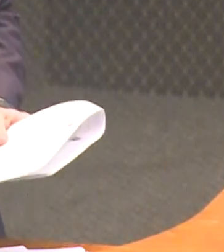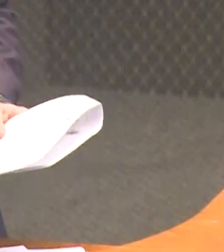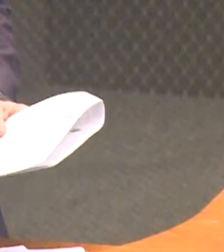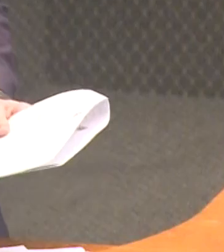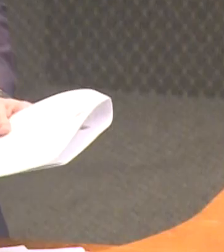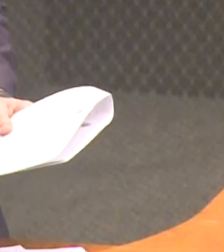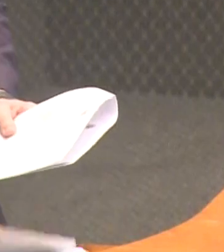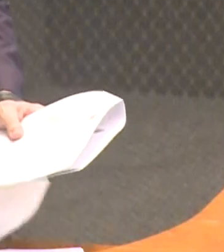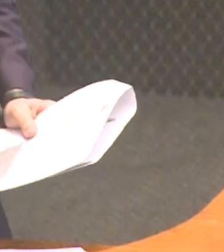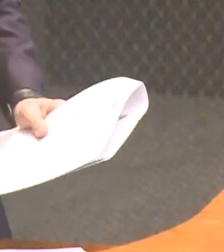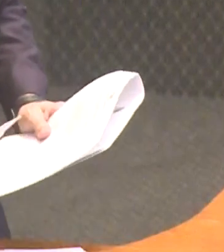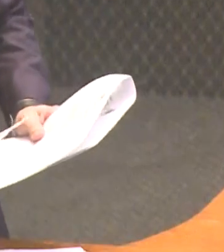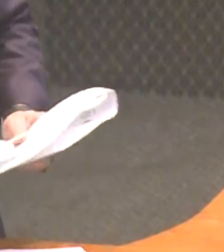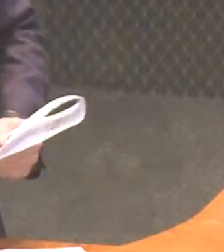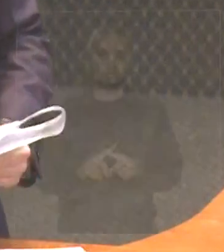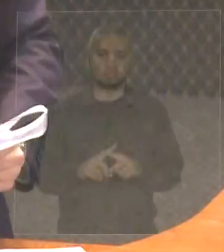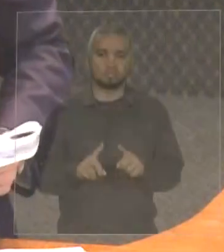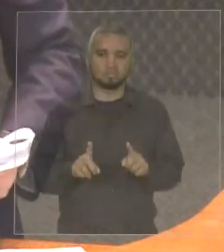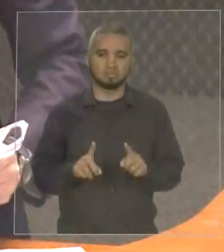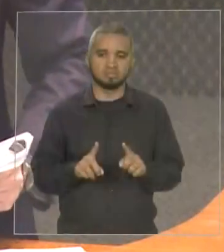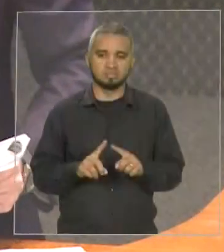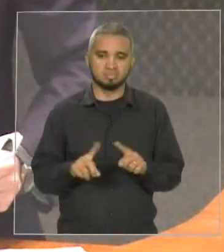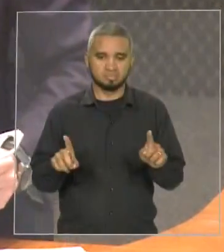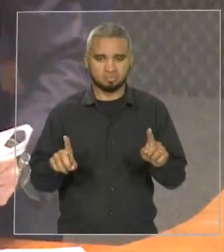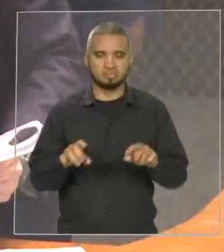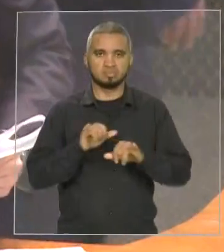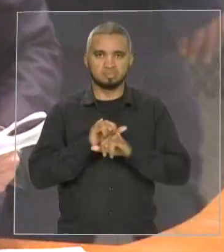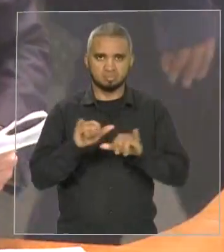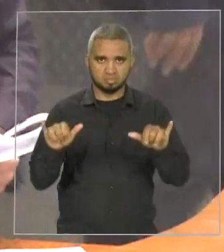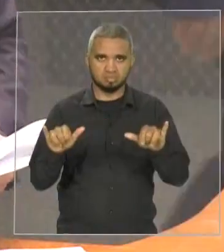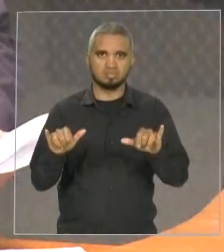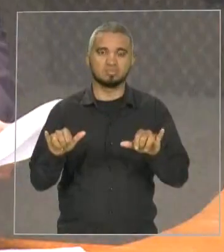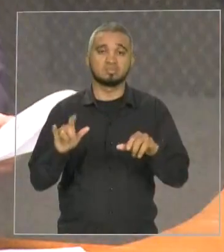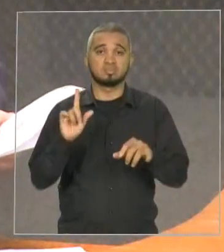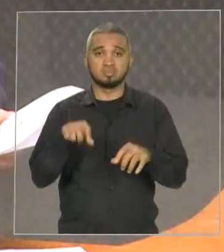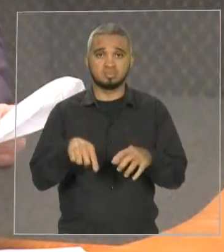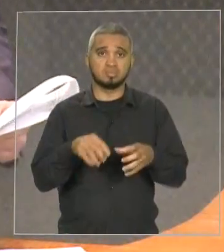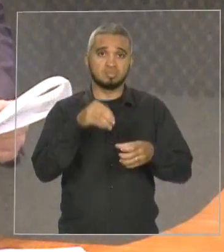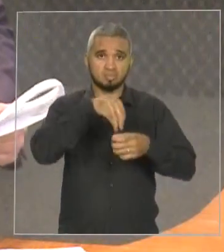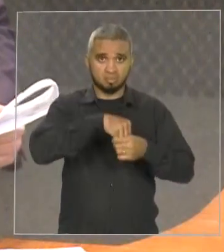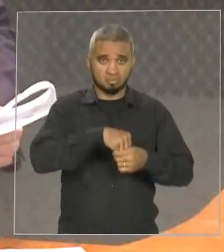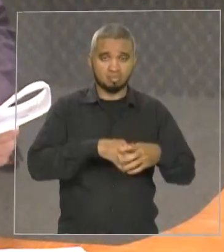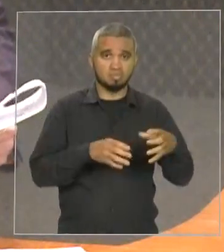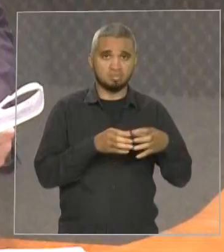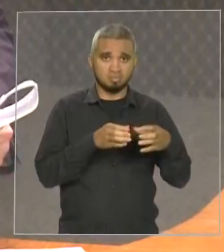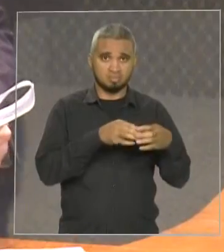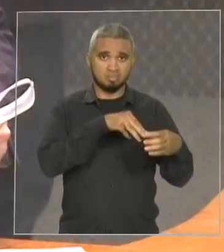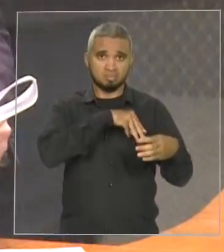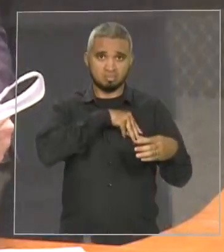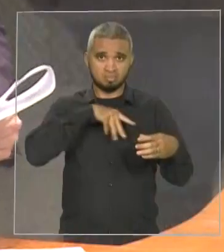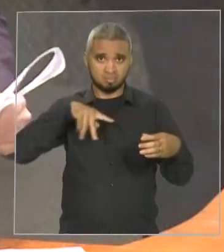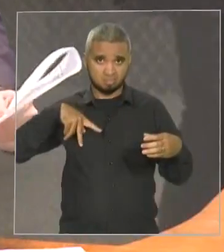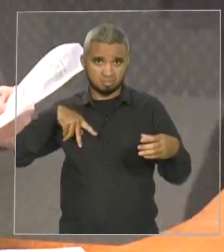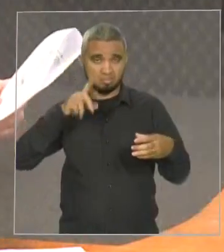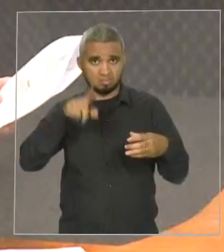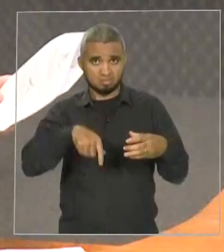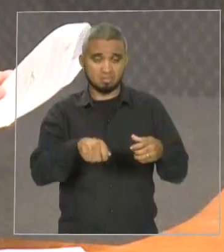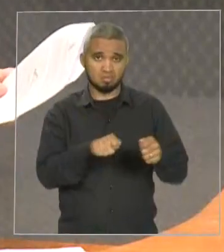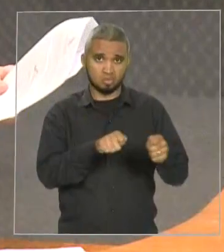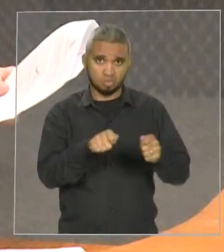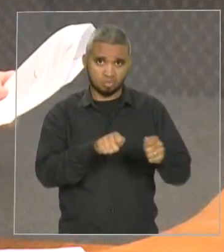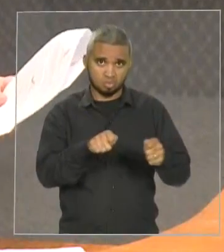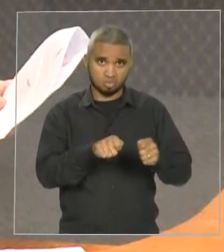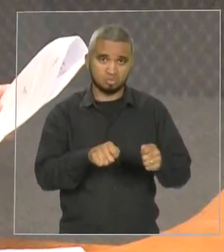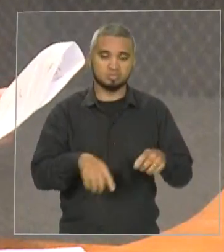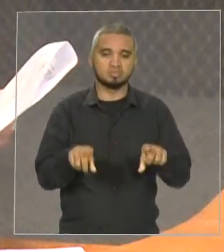é também um relatório de outro órgão importantíssimo do TCE, que é a Unidade Técnica de